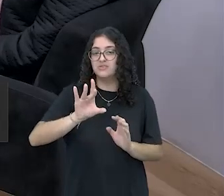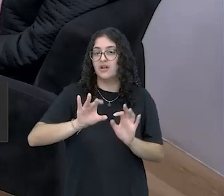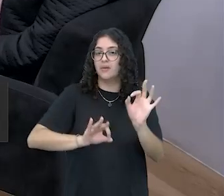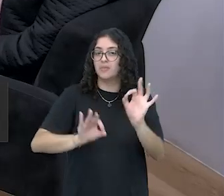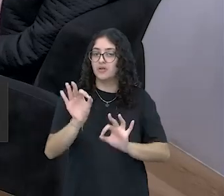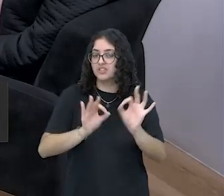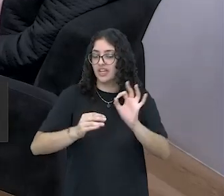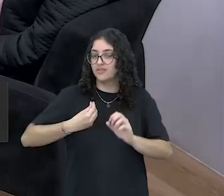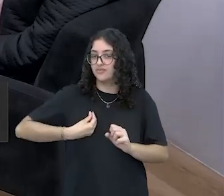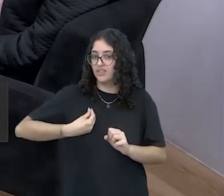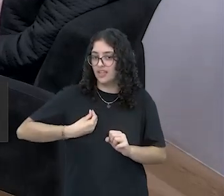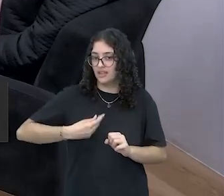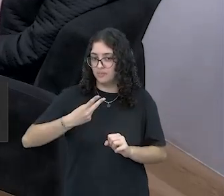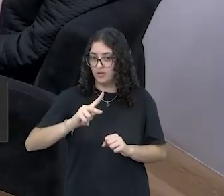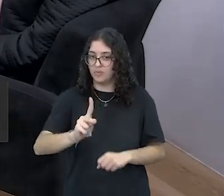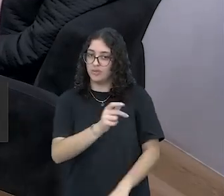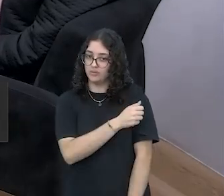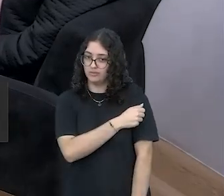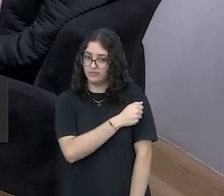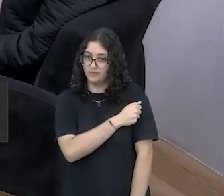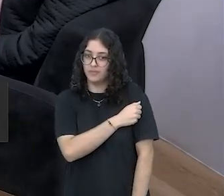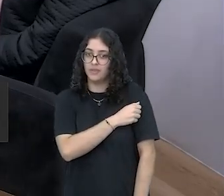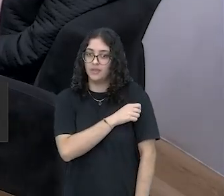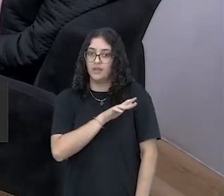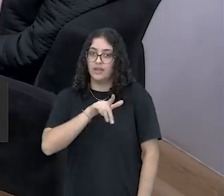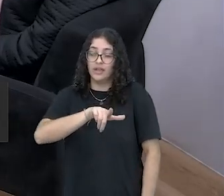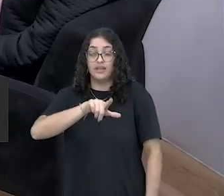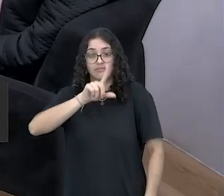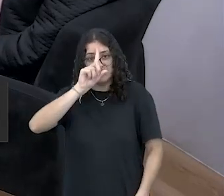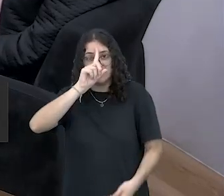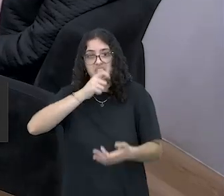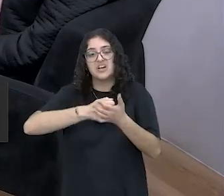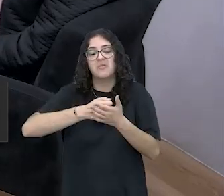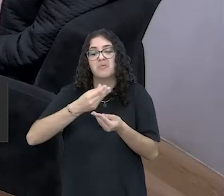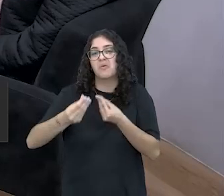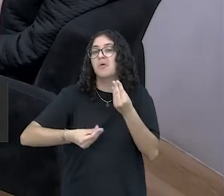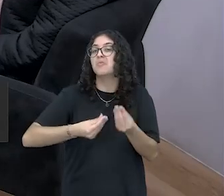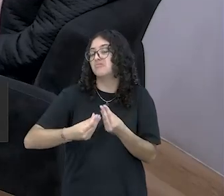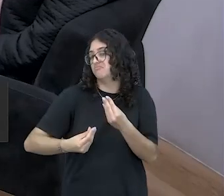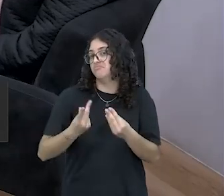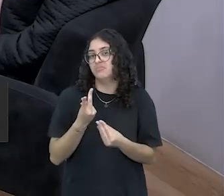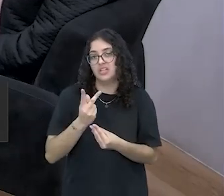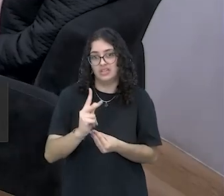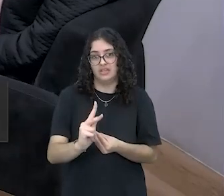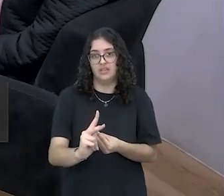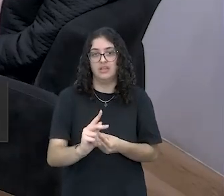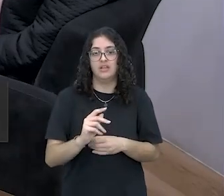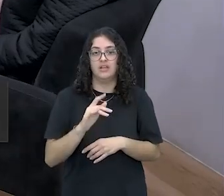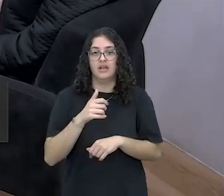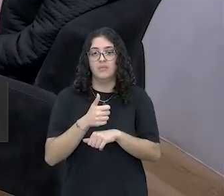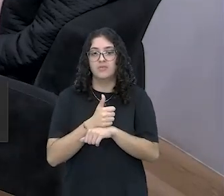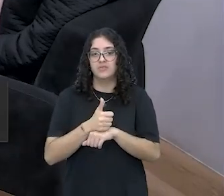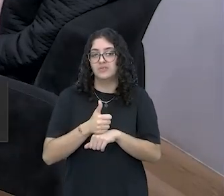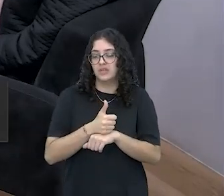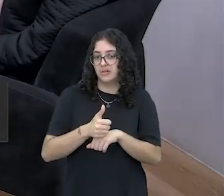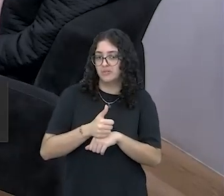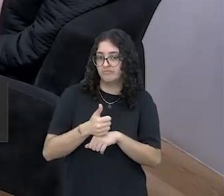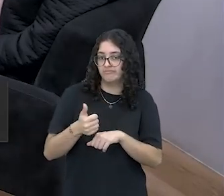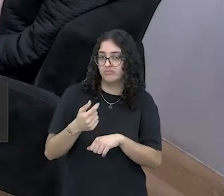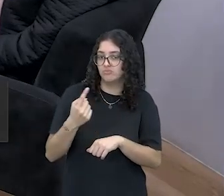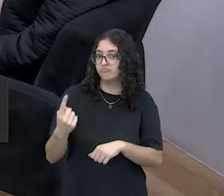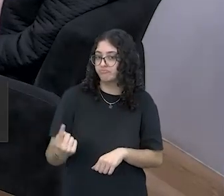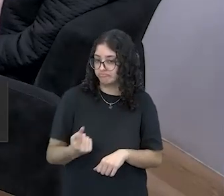vida do estudante, que ele pode escolher isso, né? Como ser um profissional autônomo, né?